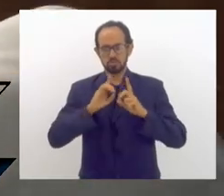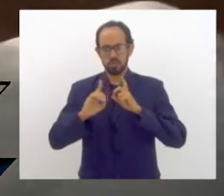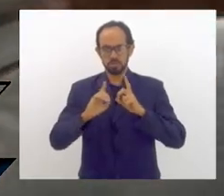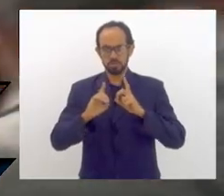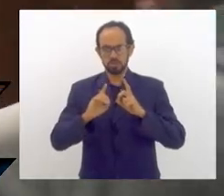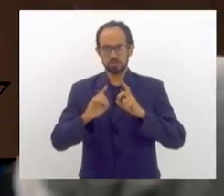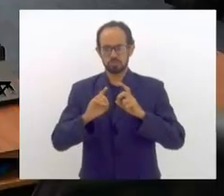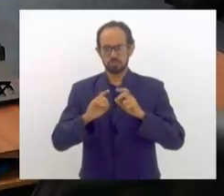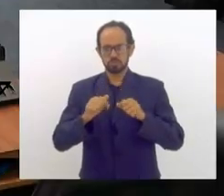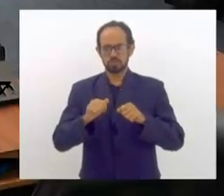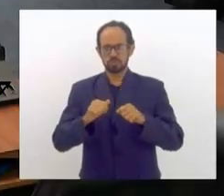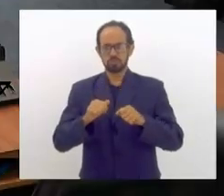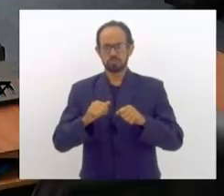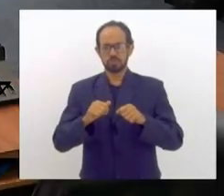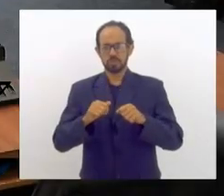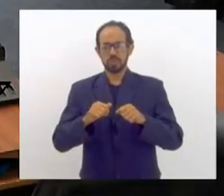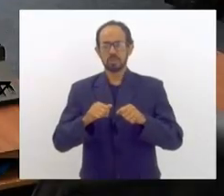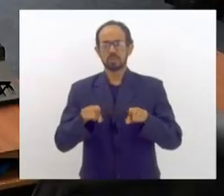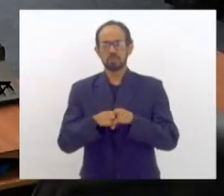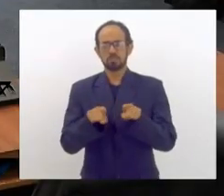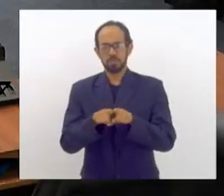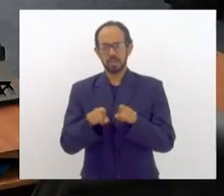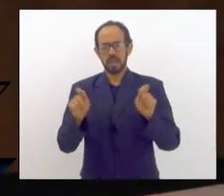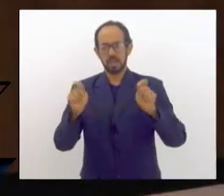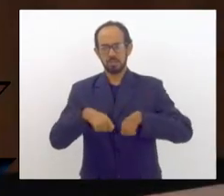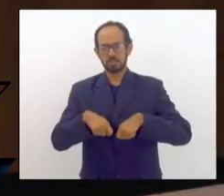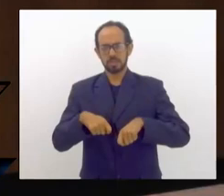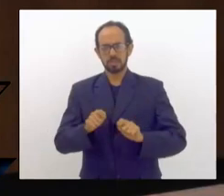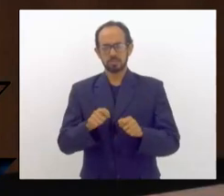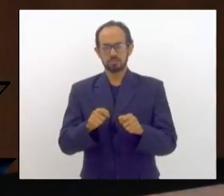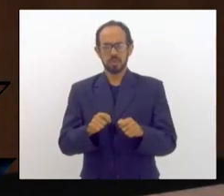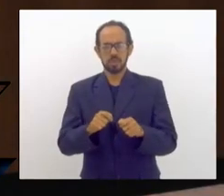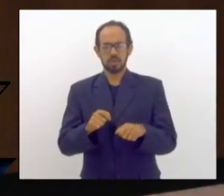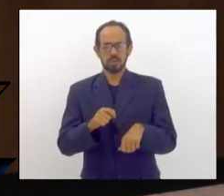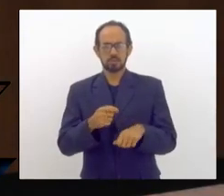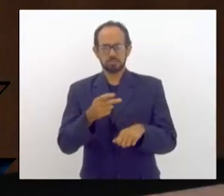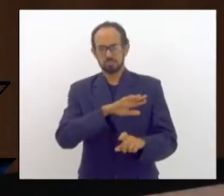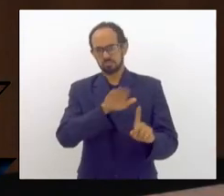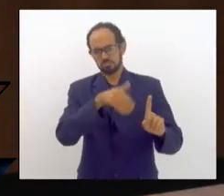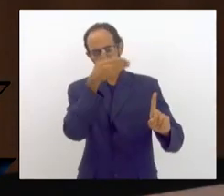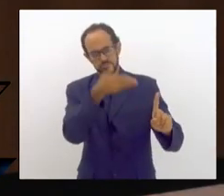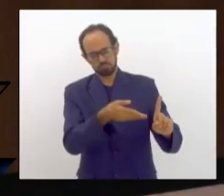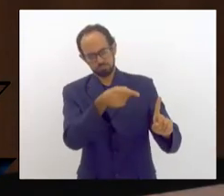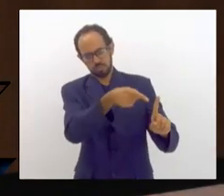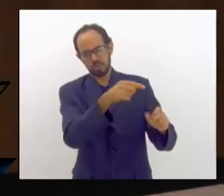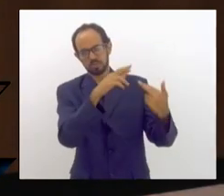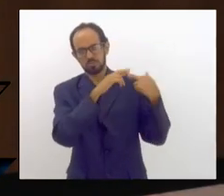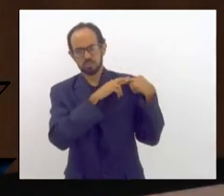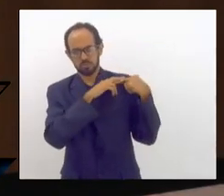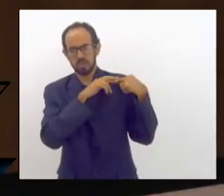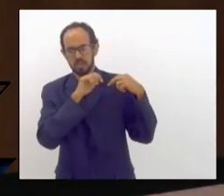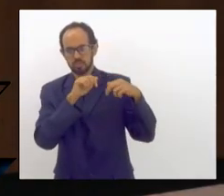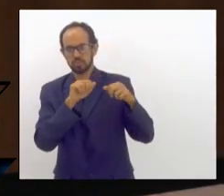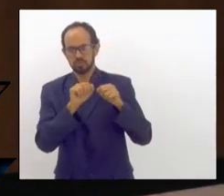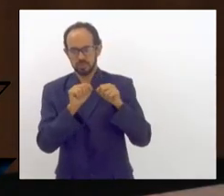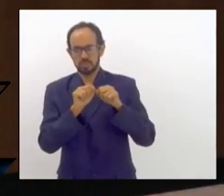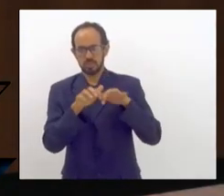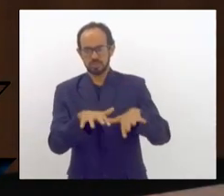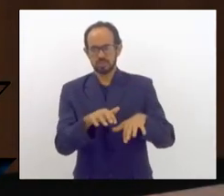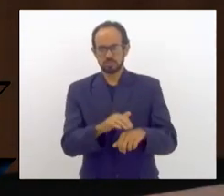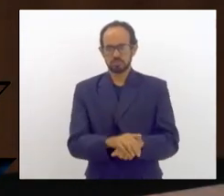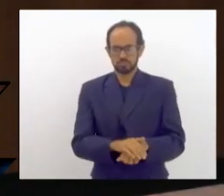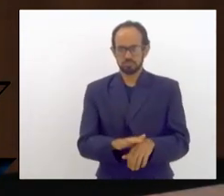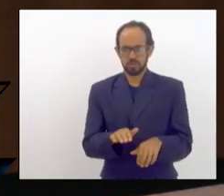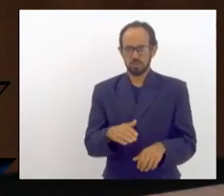ao deputado que está colocando aqui a homenagem a responsabilidade deste fato. Não é? Então, aqui